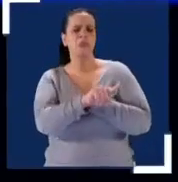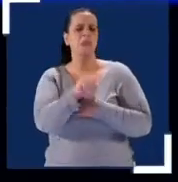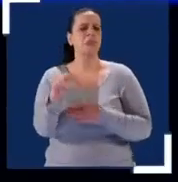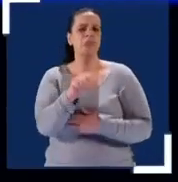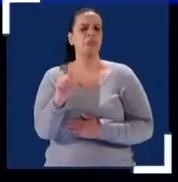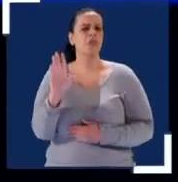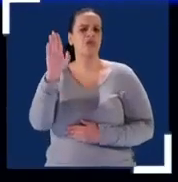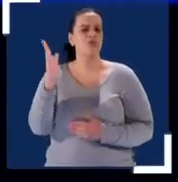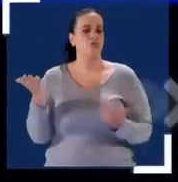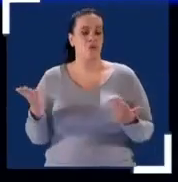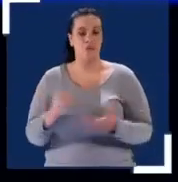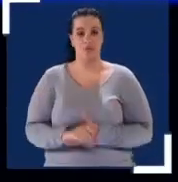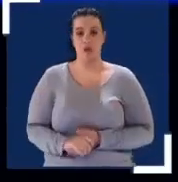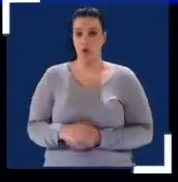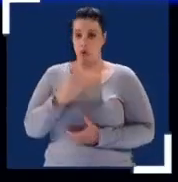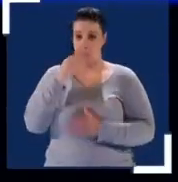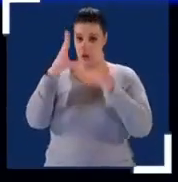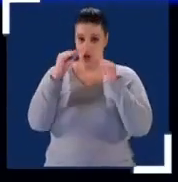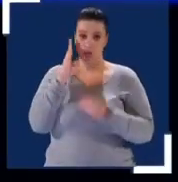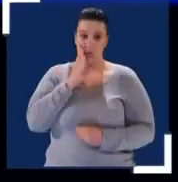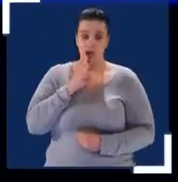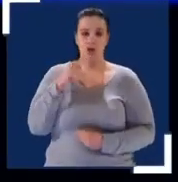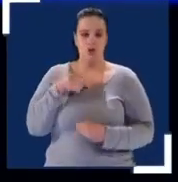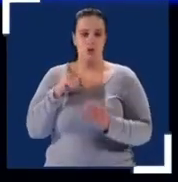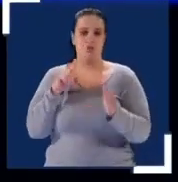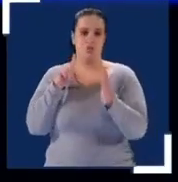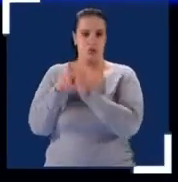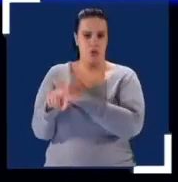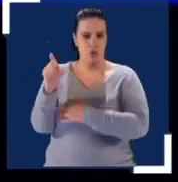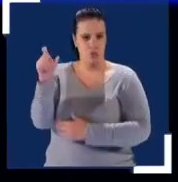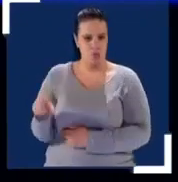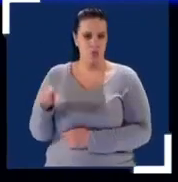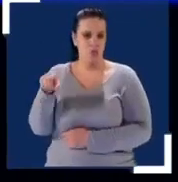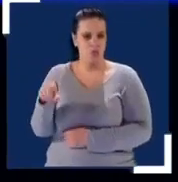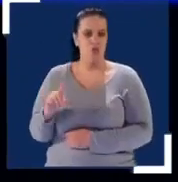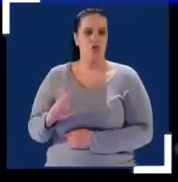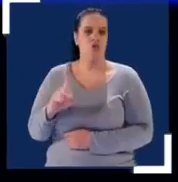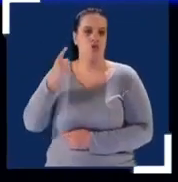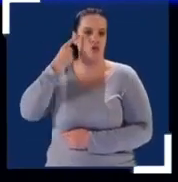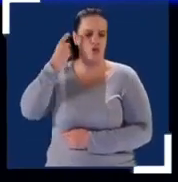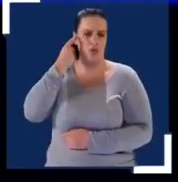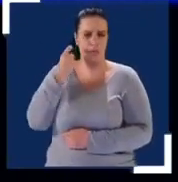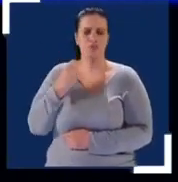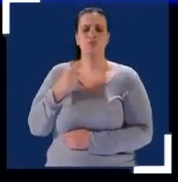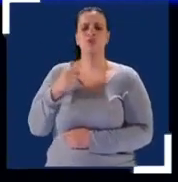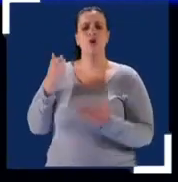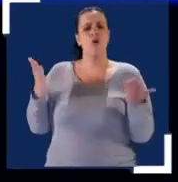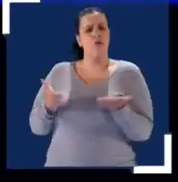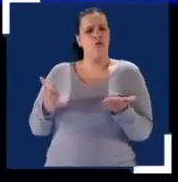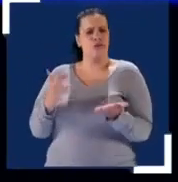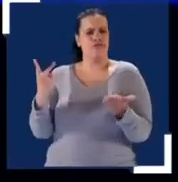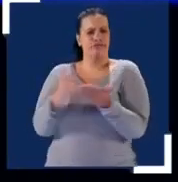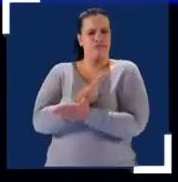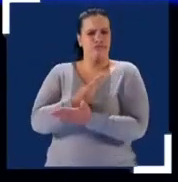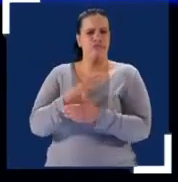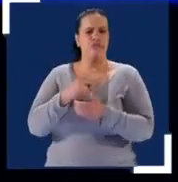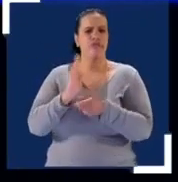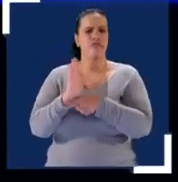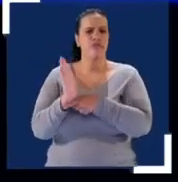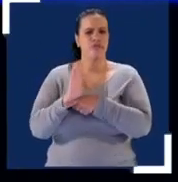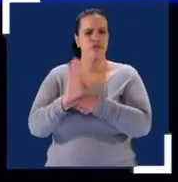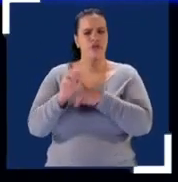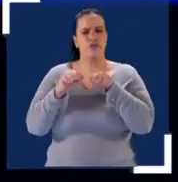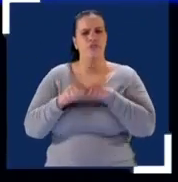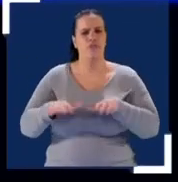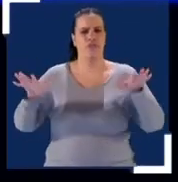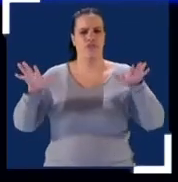noite, Nascimento. A minha pergunta é para o candidato João Dória. Candidato, o senhor foi vítima hoje de um vídeo que,